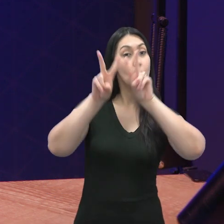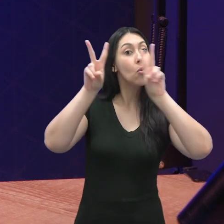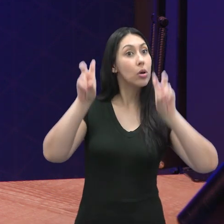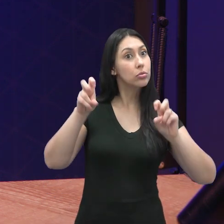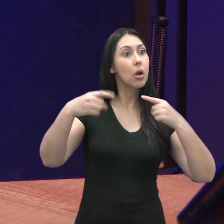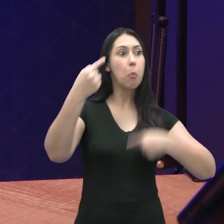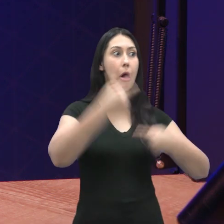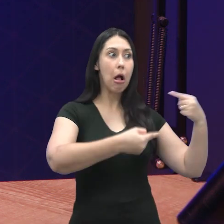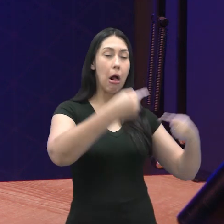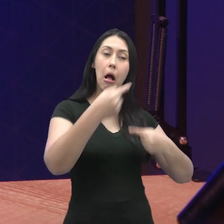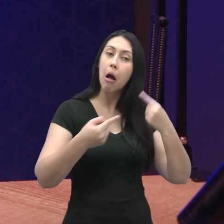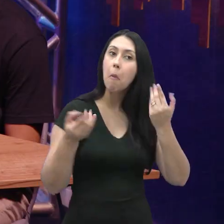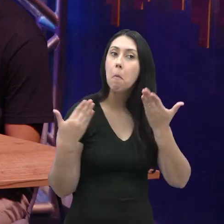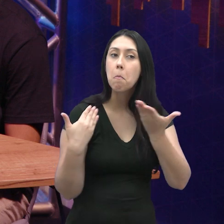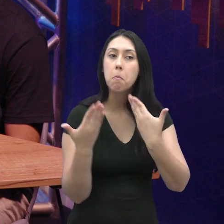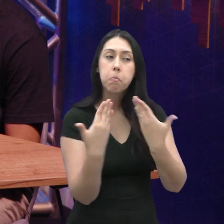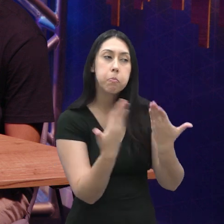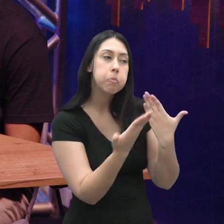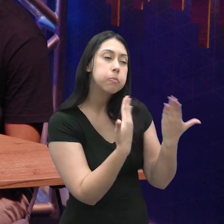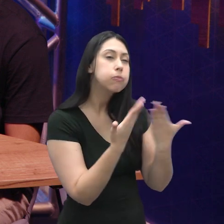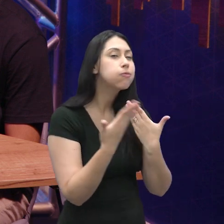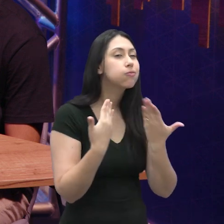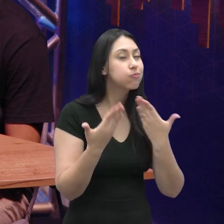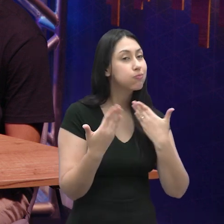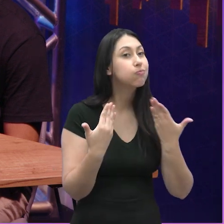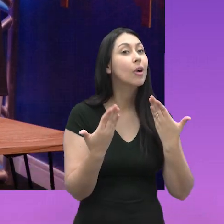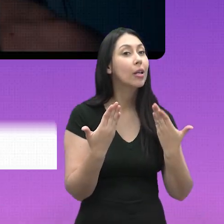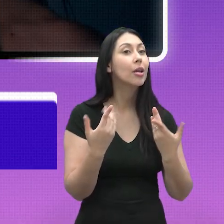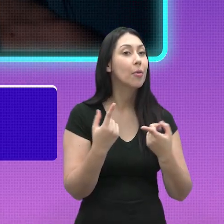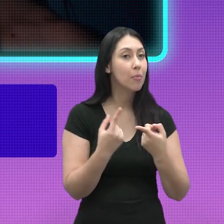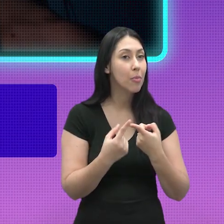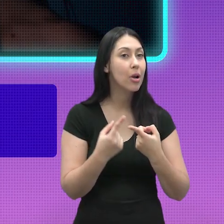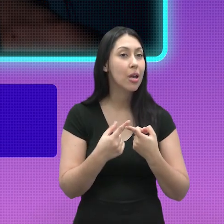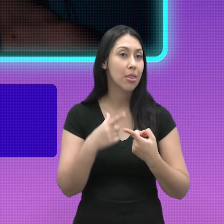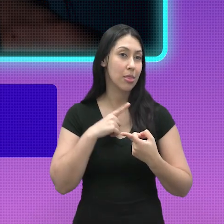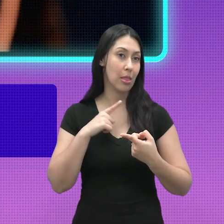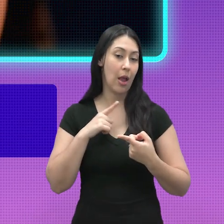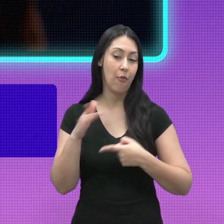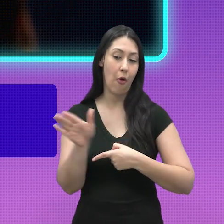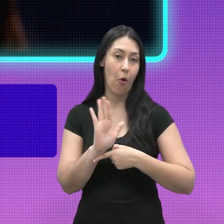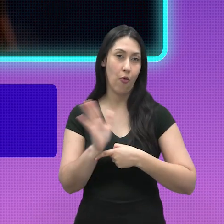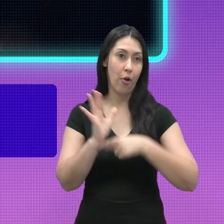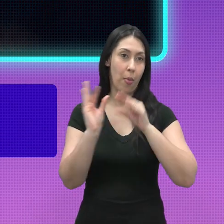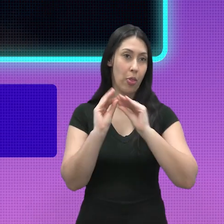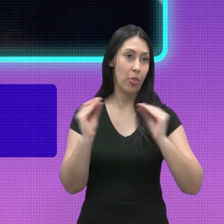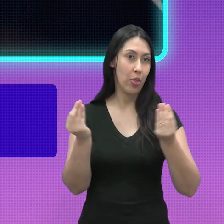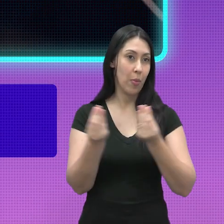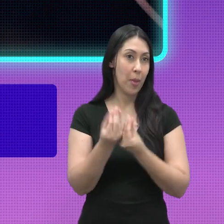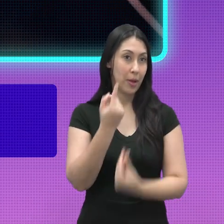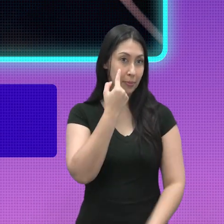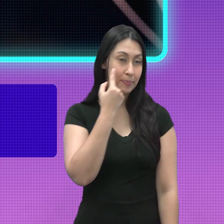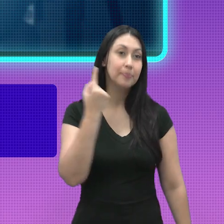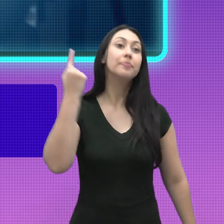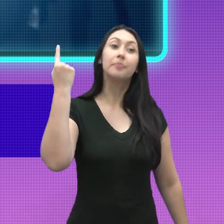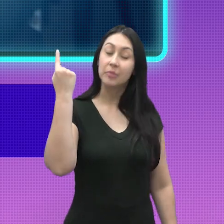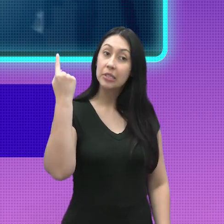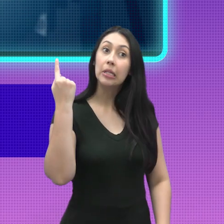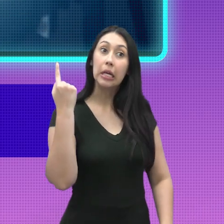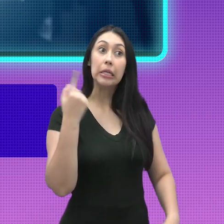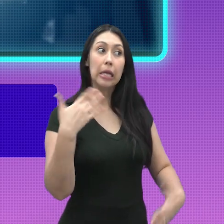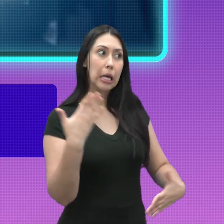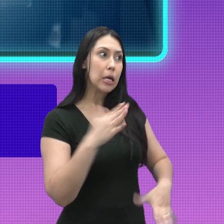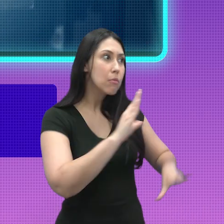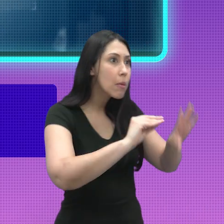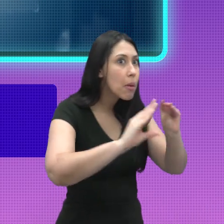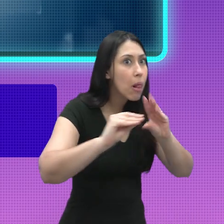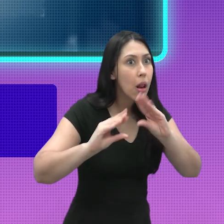inclusive, muito nos holofotes, né, por conta do filme A Substância, que saiu nos cinemas e que deu o que falar e